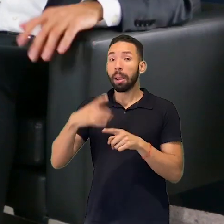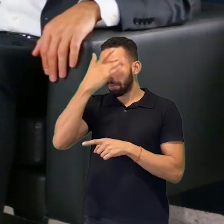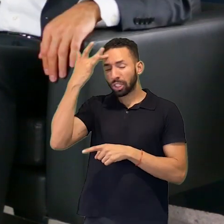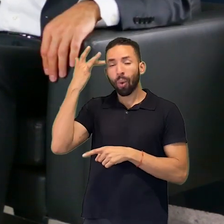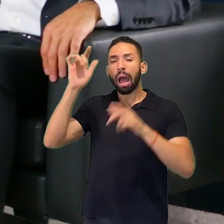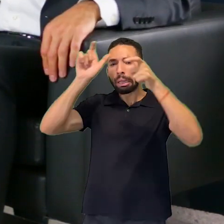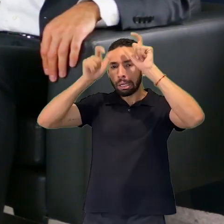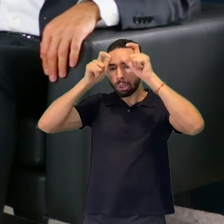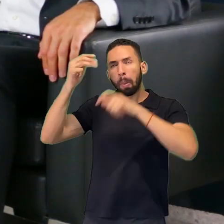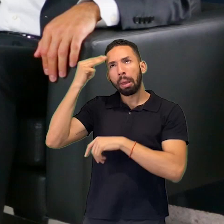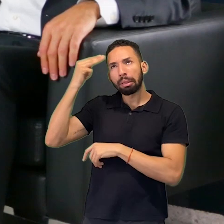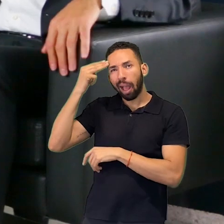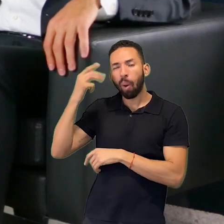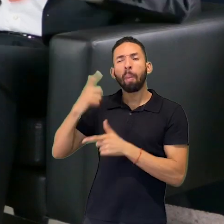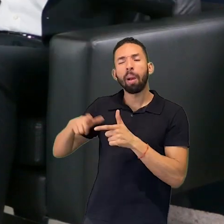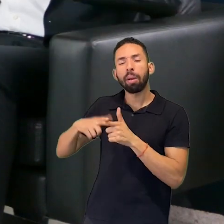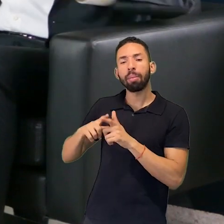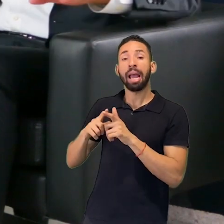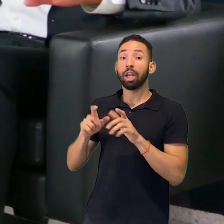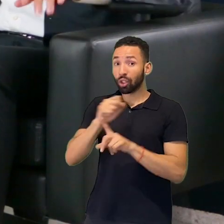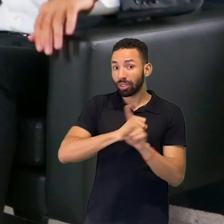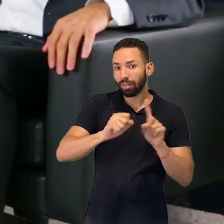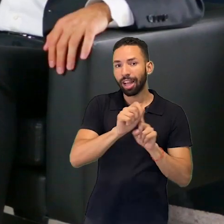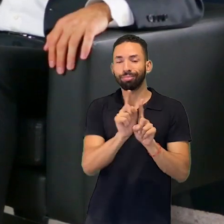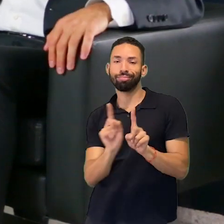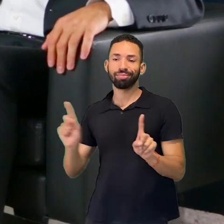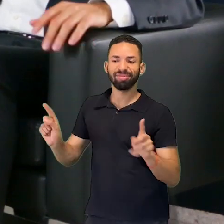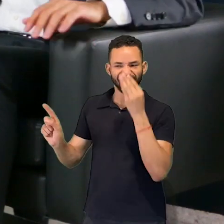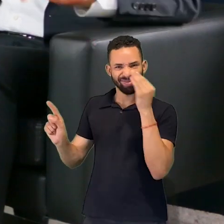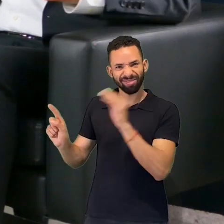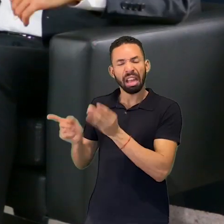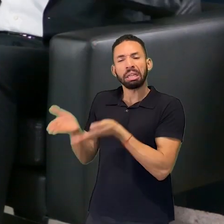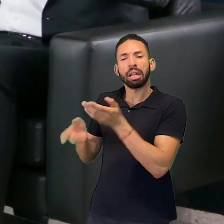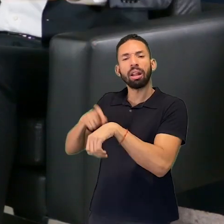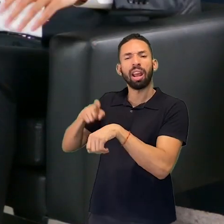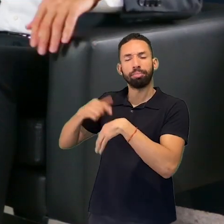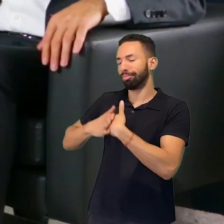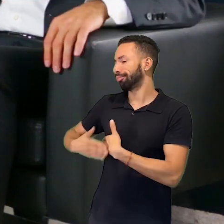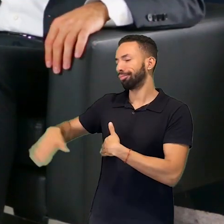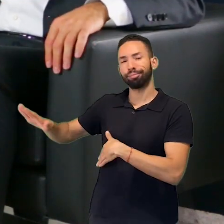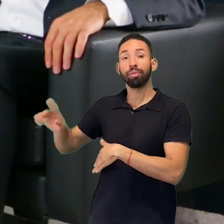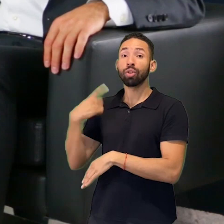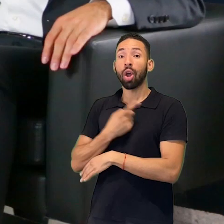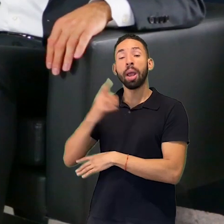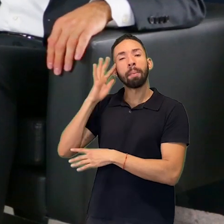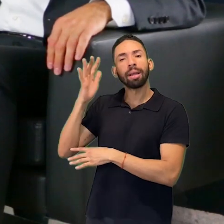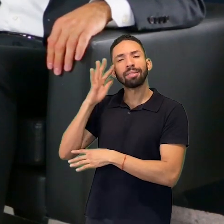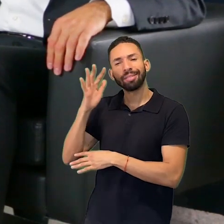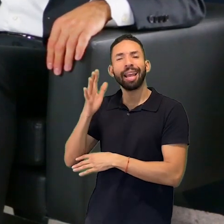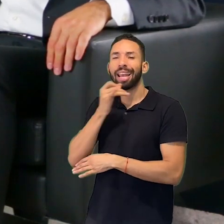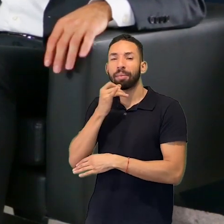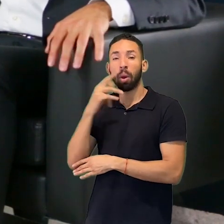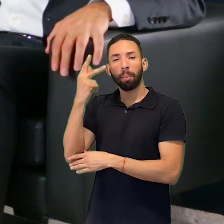pessoa com transtornos mentais deveria ser excluída da sociedade e tratada por tempo indeterminado, que a gente